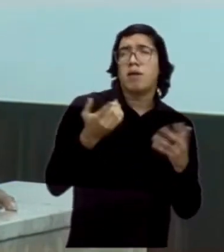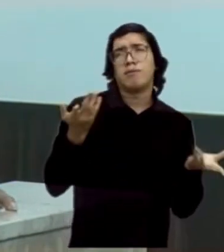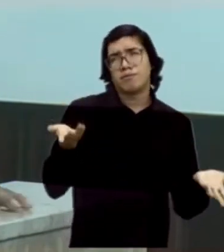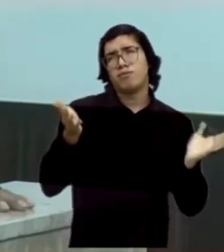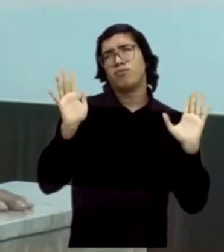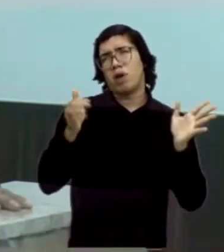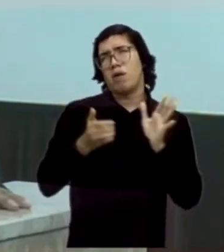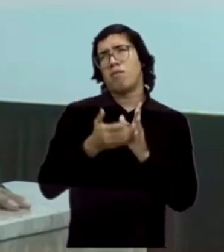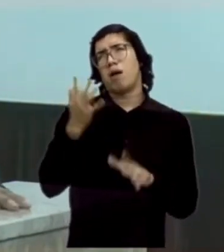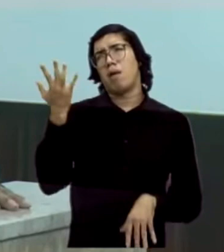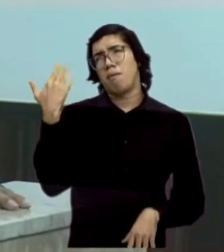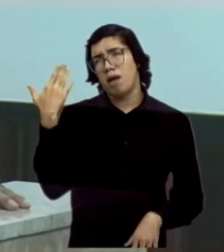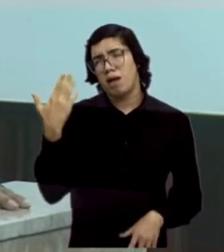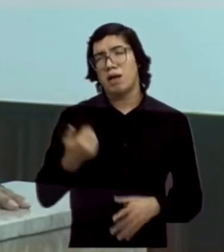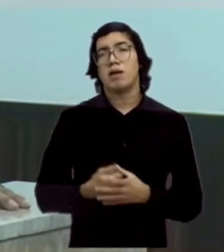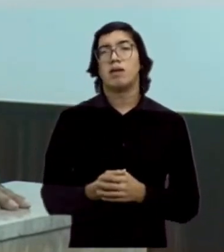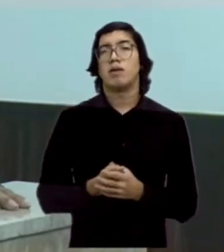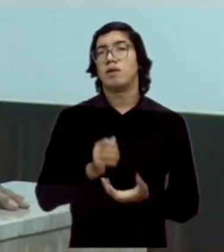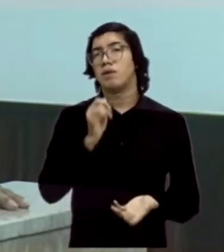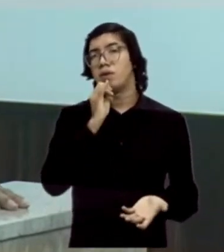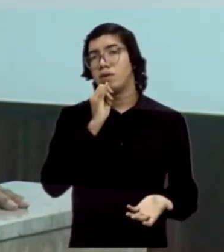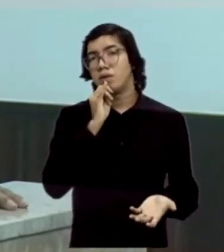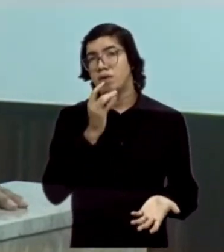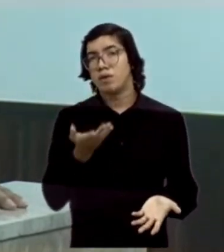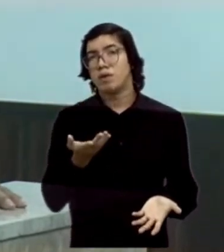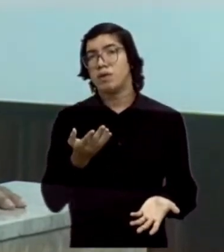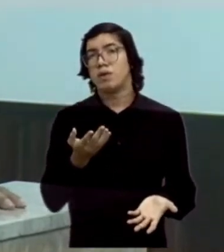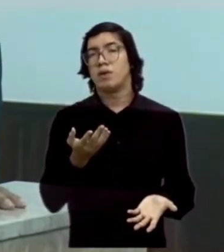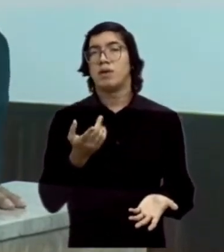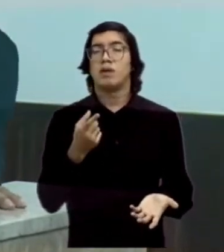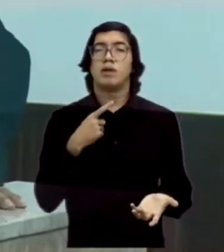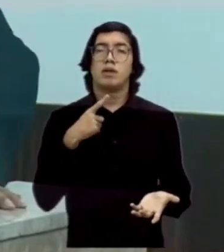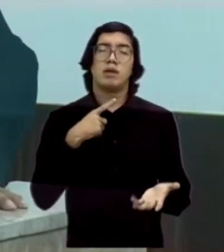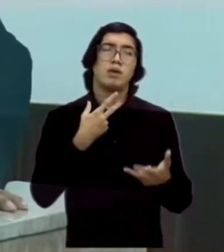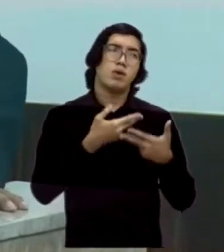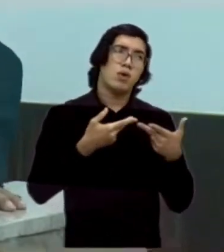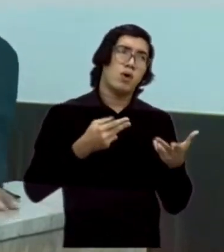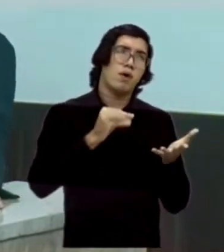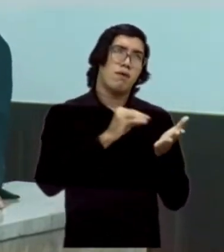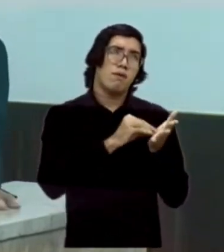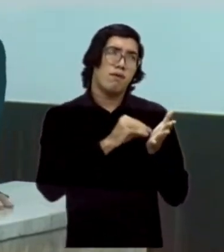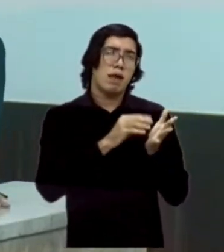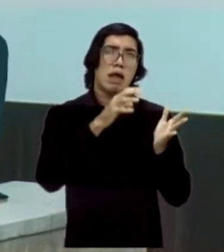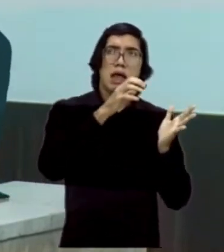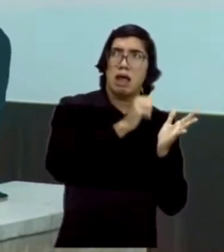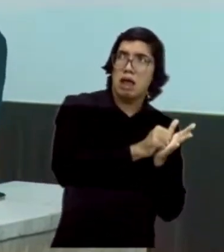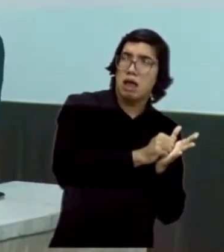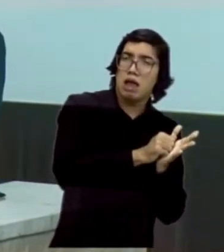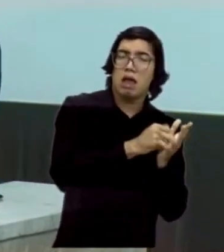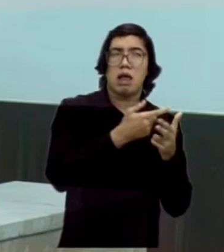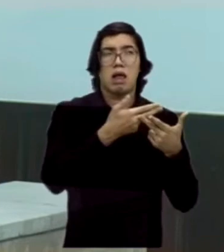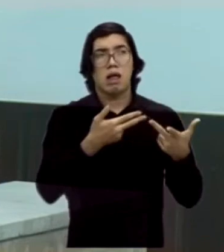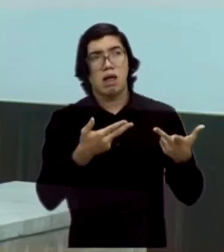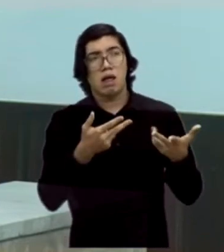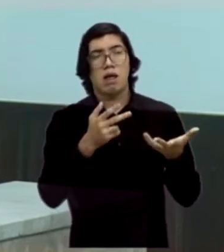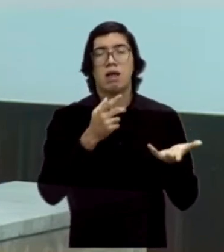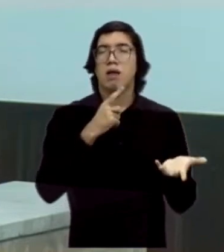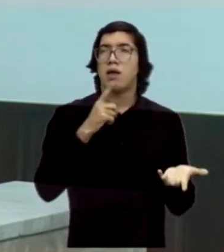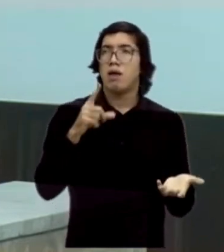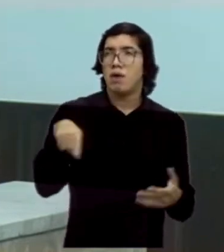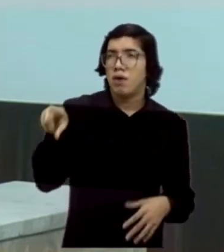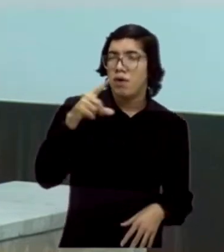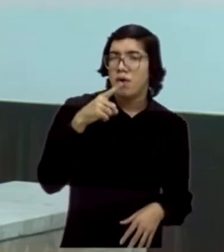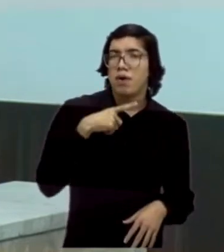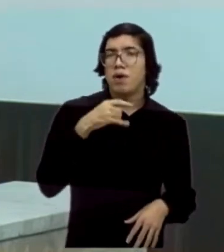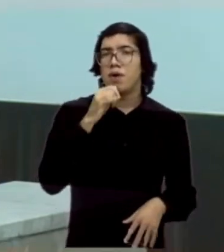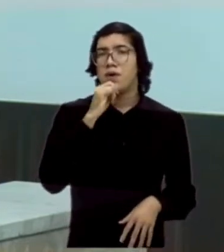se reclamar da saúde porque não se inscreveu não sei aonde e tal, não é verdade, não tem nenhuma obra parada. Está se fazendo